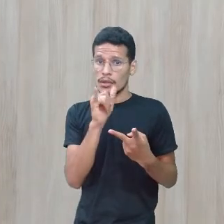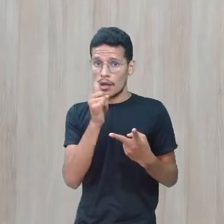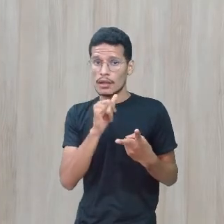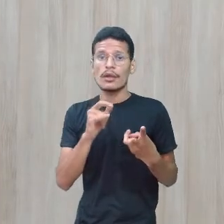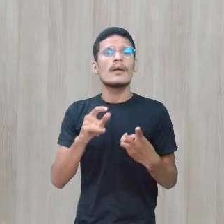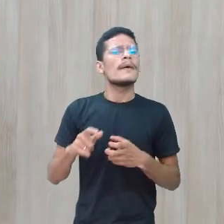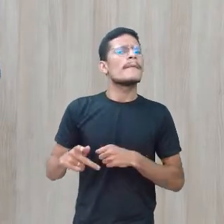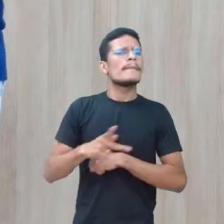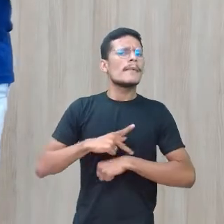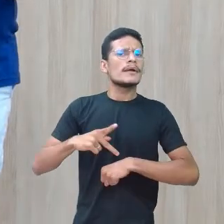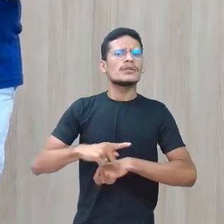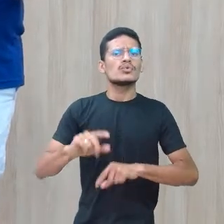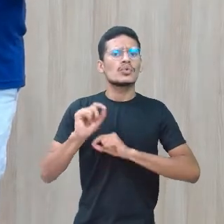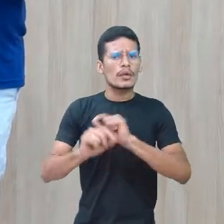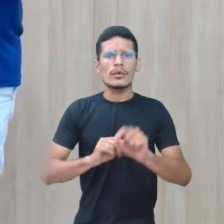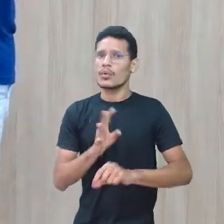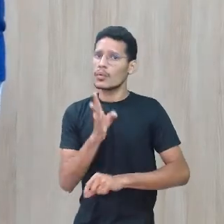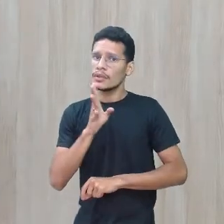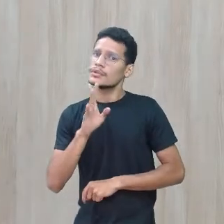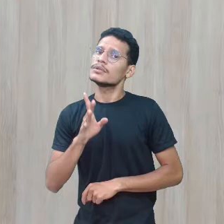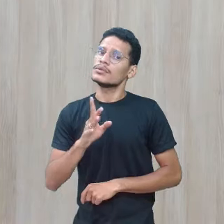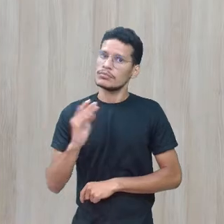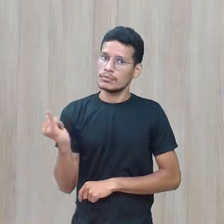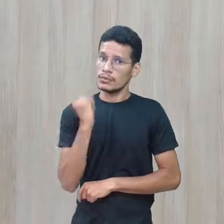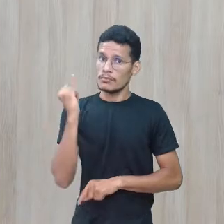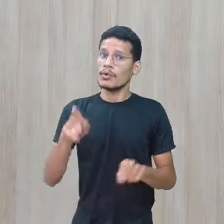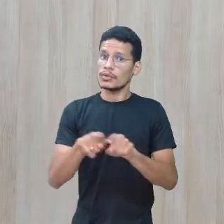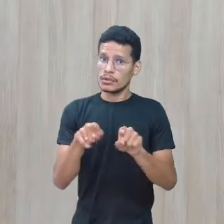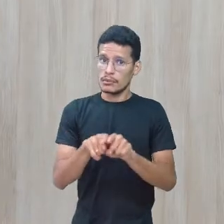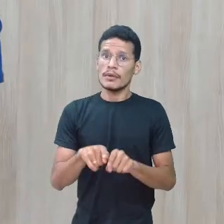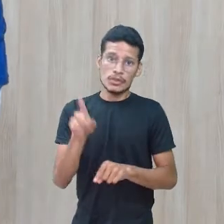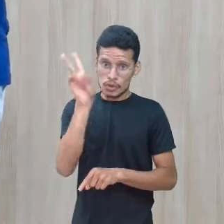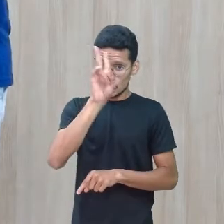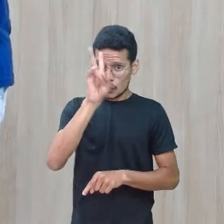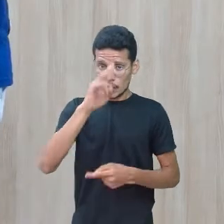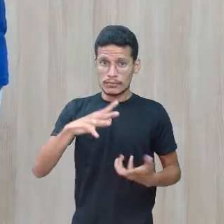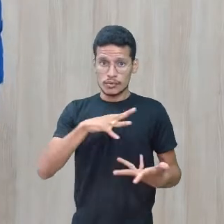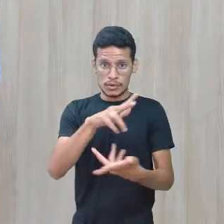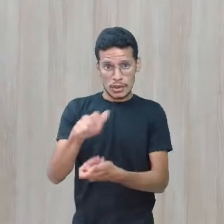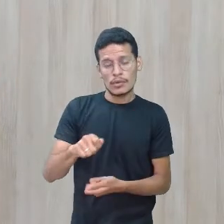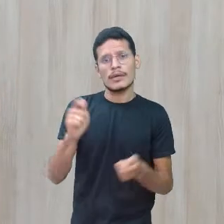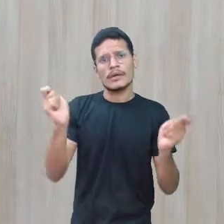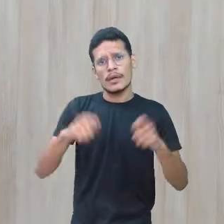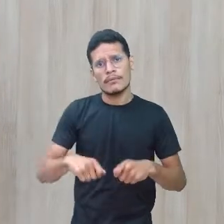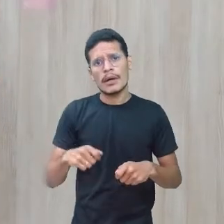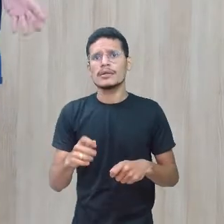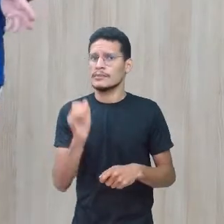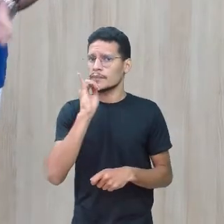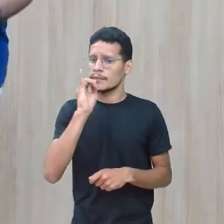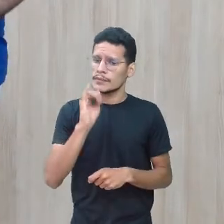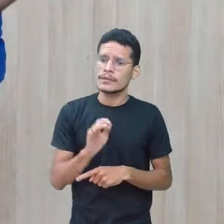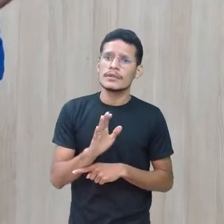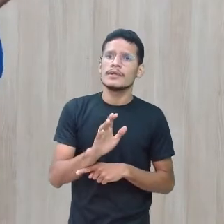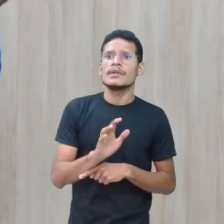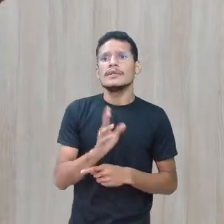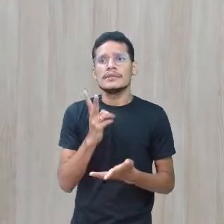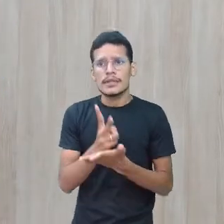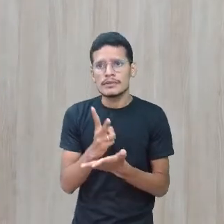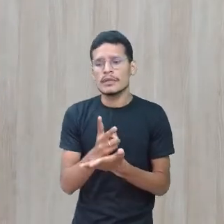né, bastante conhecidos e importantes, né, para a história mundial, eles vão dando uma guinada à